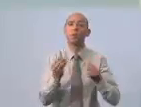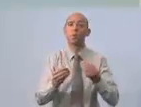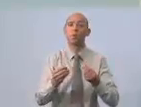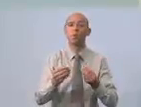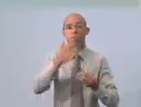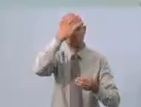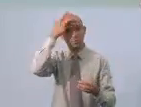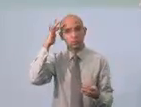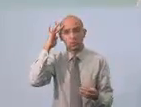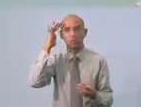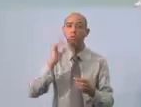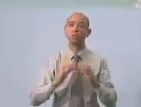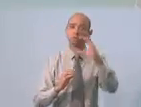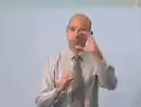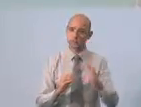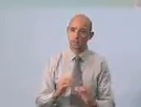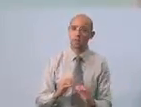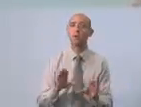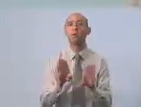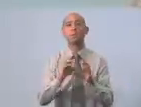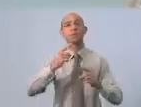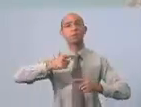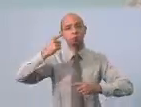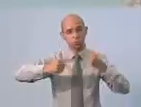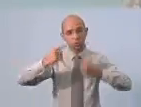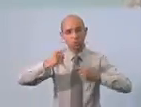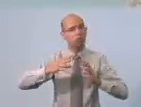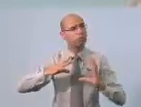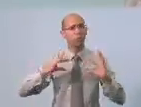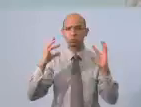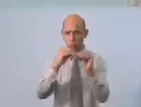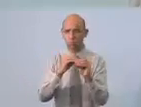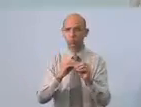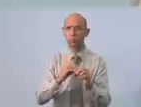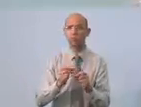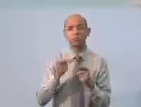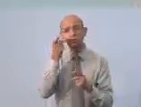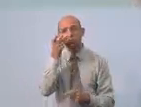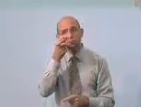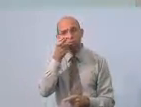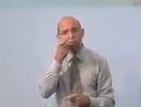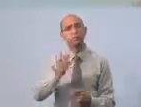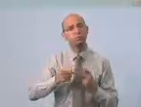cidadãos, né, agentes políticos poderão ir lá para